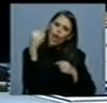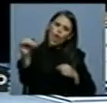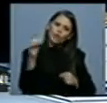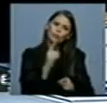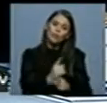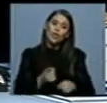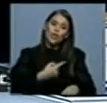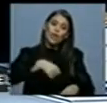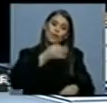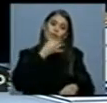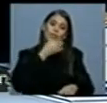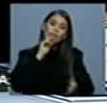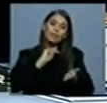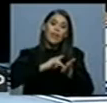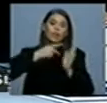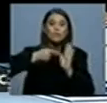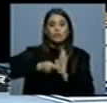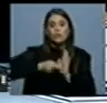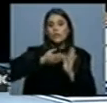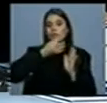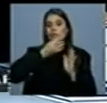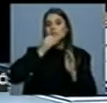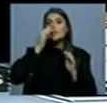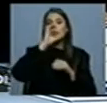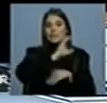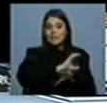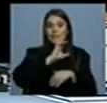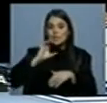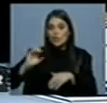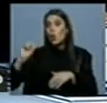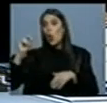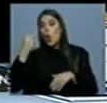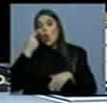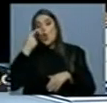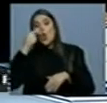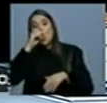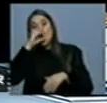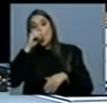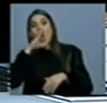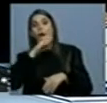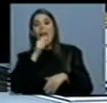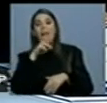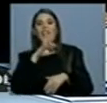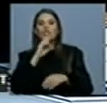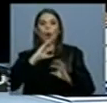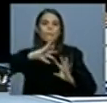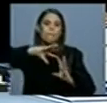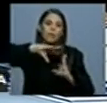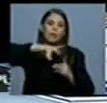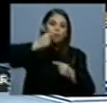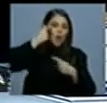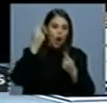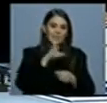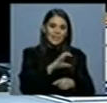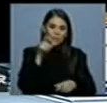vamos falar sobre tecnologia e vamos falar de ciência ou de conhecimento de um exoplaneta revelado também por cientistas portugueses, e isso é